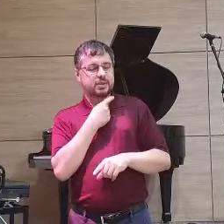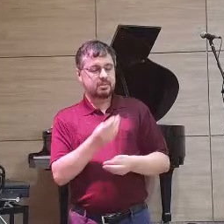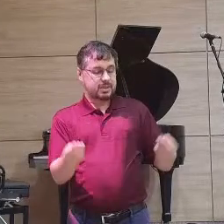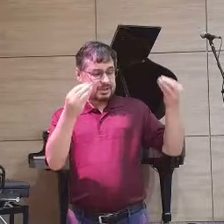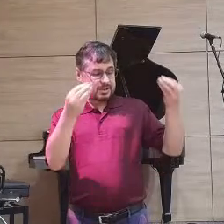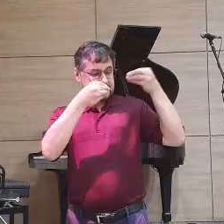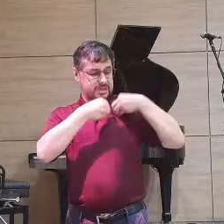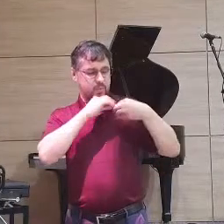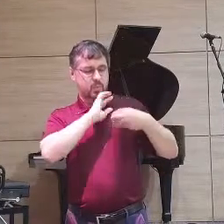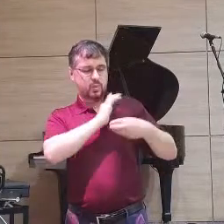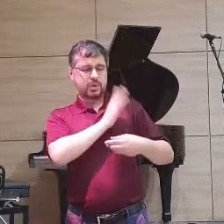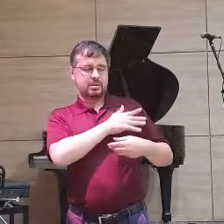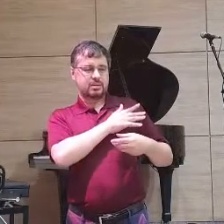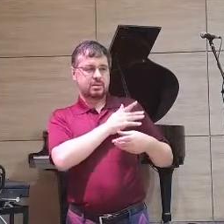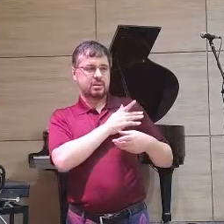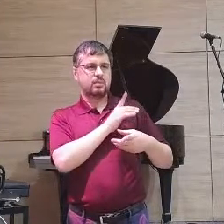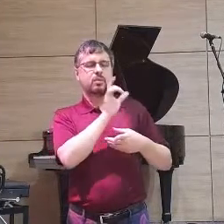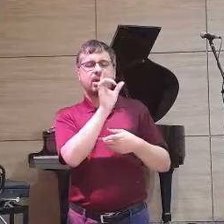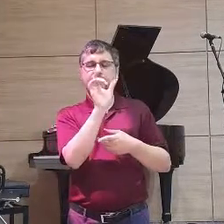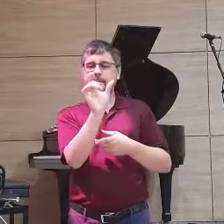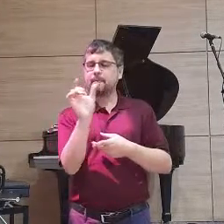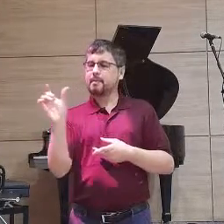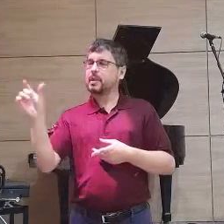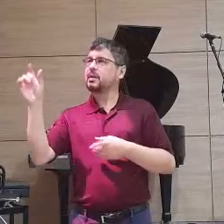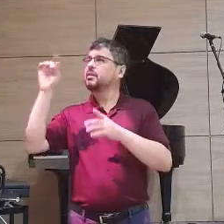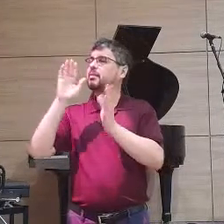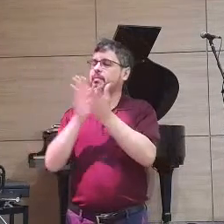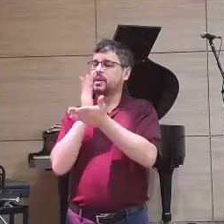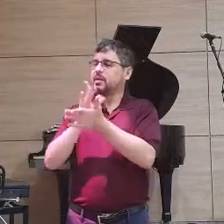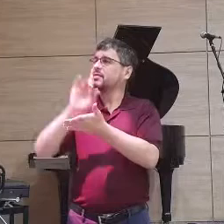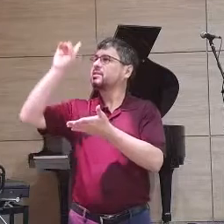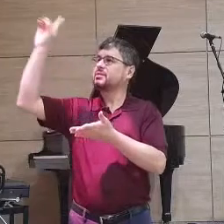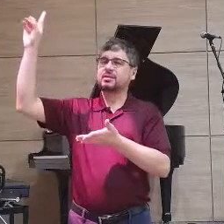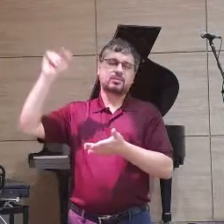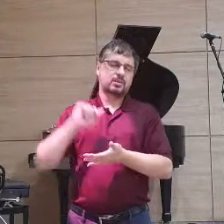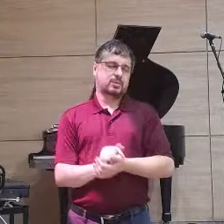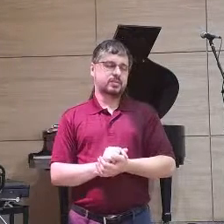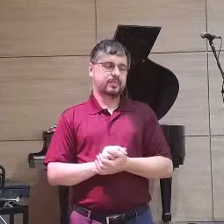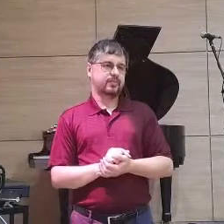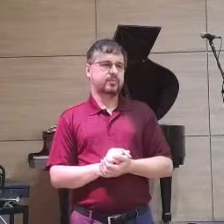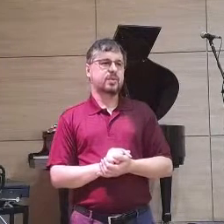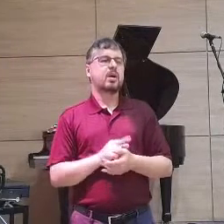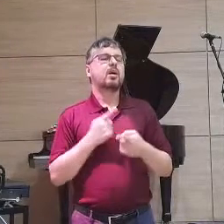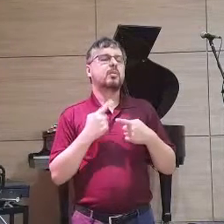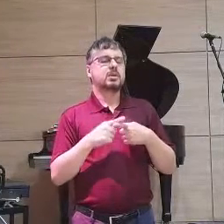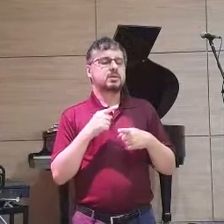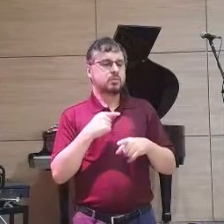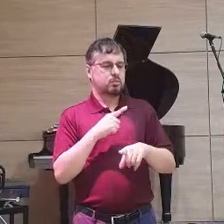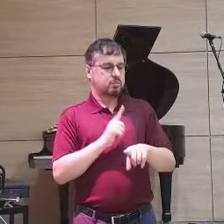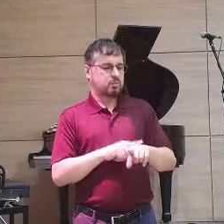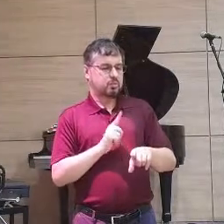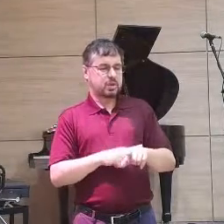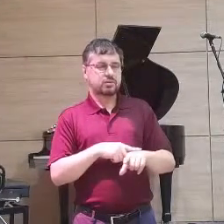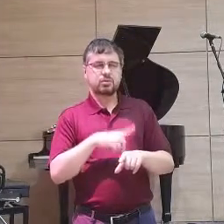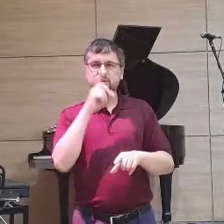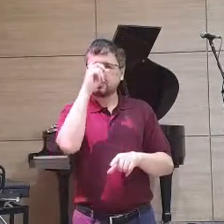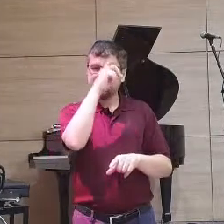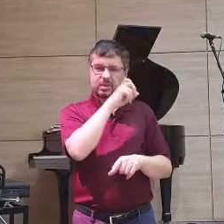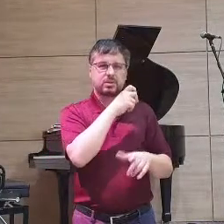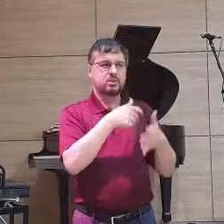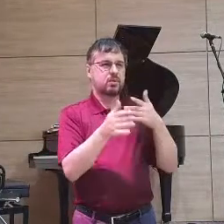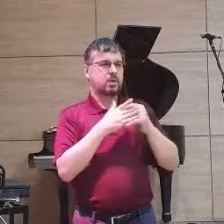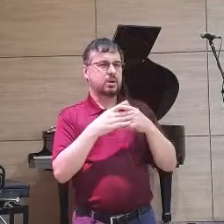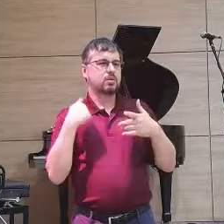o nosso coração natural nosso coração da palavra de Deus caso contrário e momentos de tribulações como este que estamos vivendo ficou como